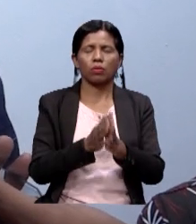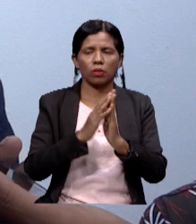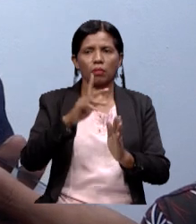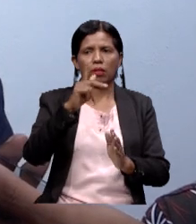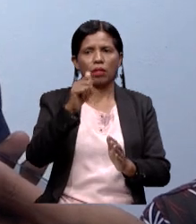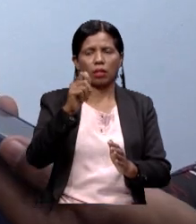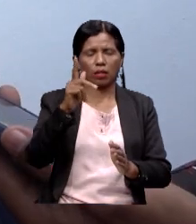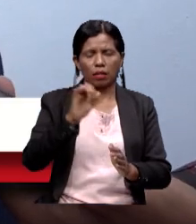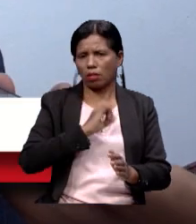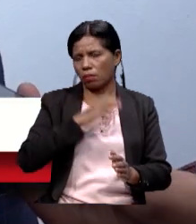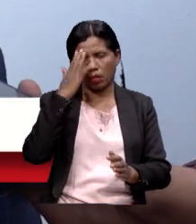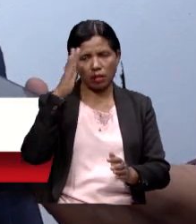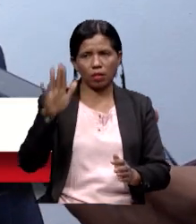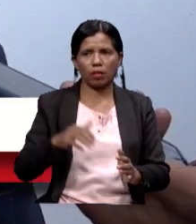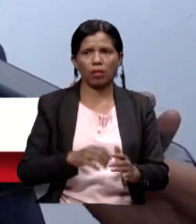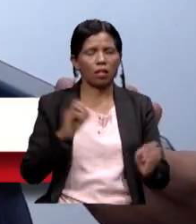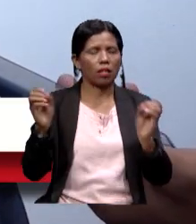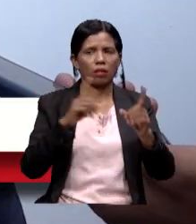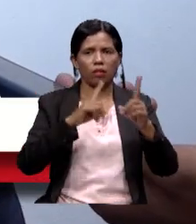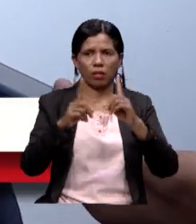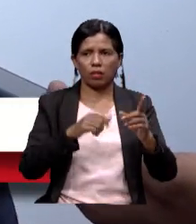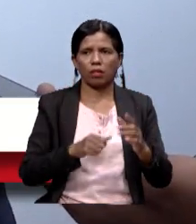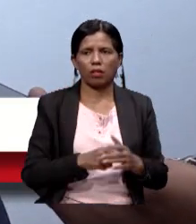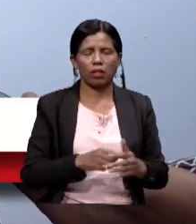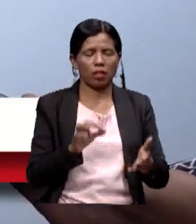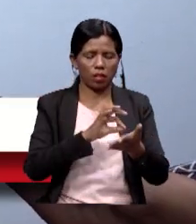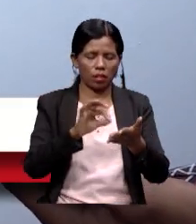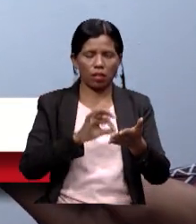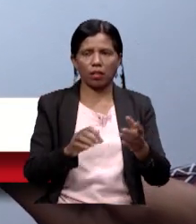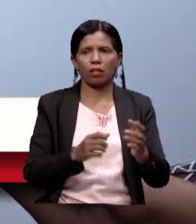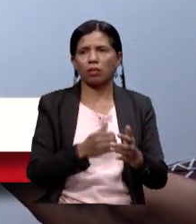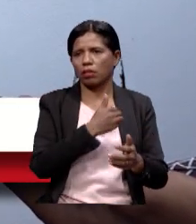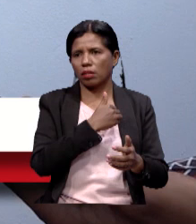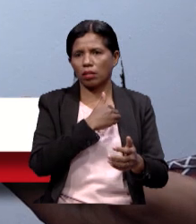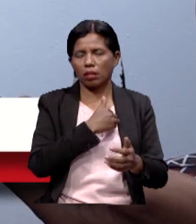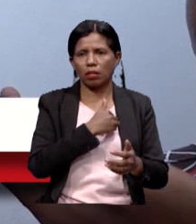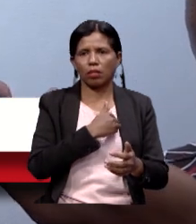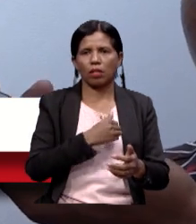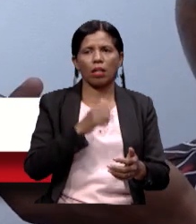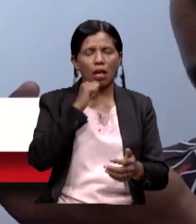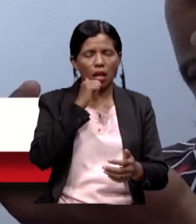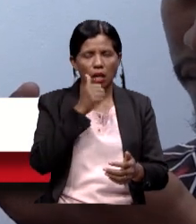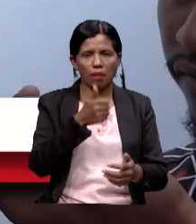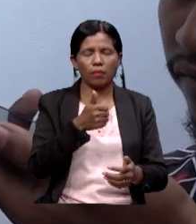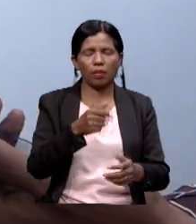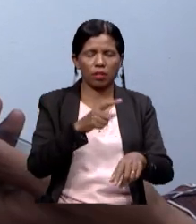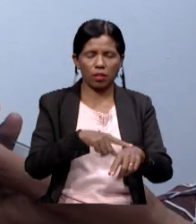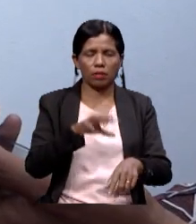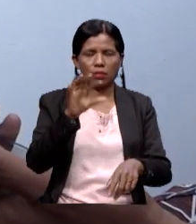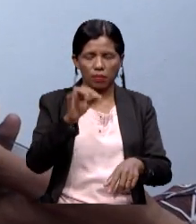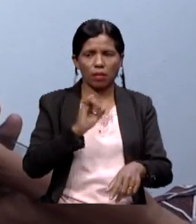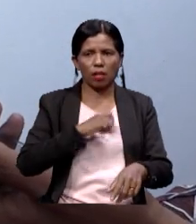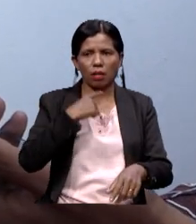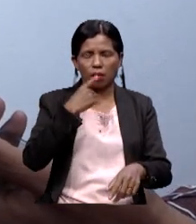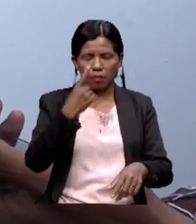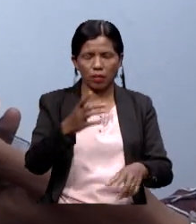ka haura si musla hatene. La menciona, la menciona. La menciona buat tirau musla sirau kle me jaban tuksia ma seba. Depois bala me serona. Si